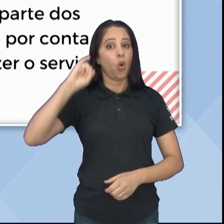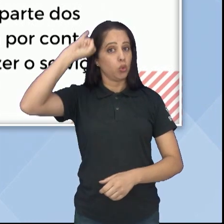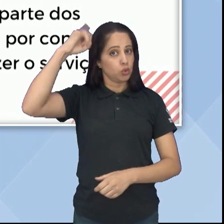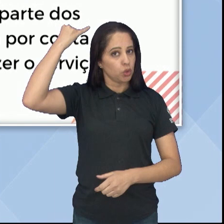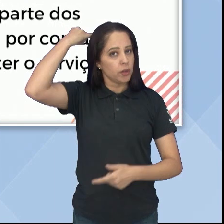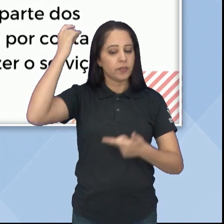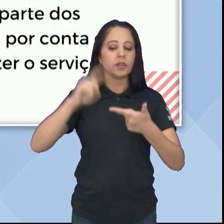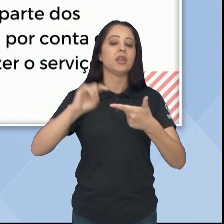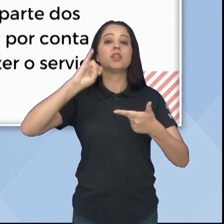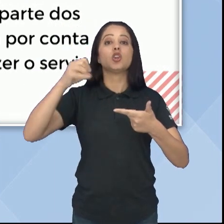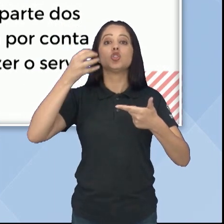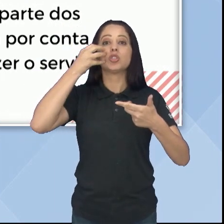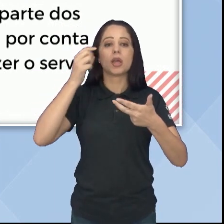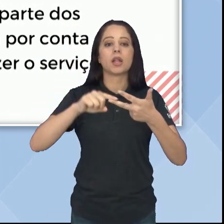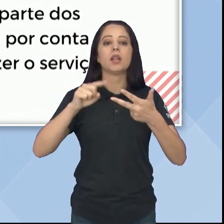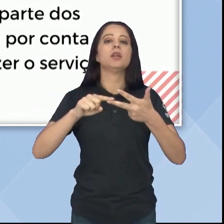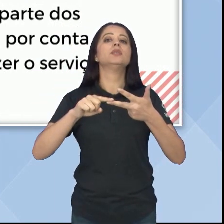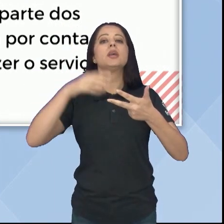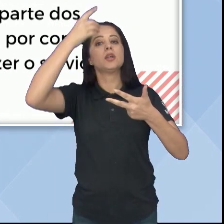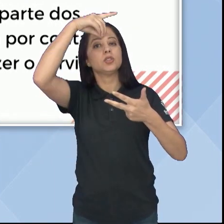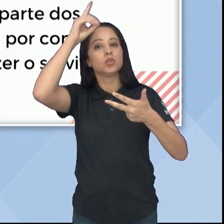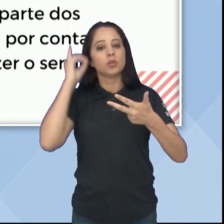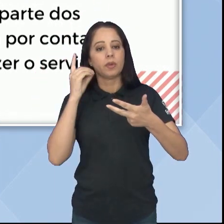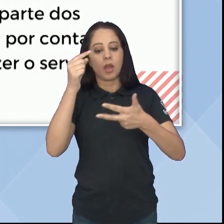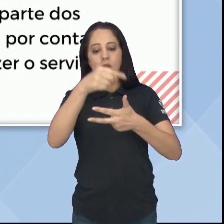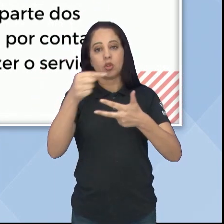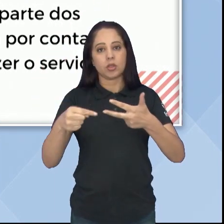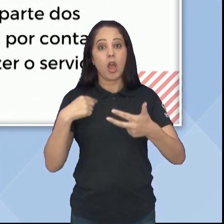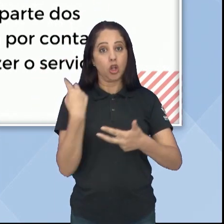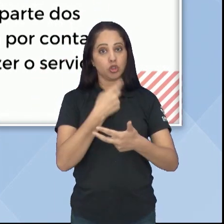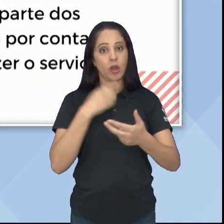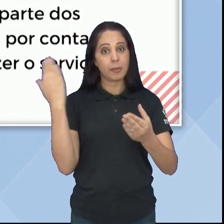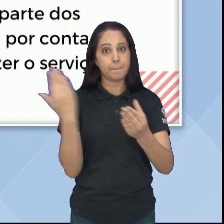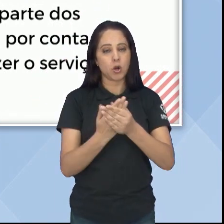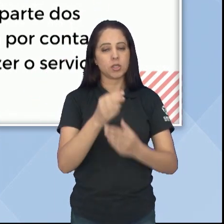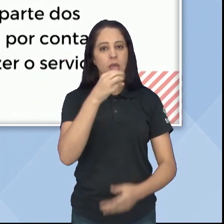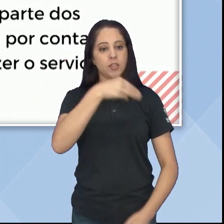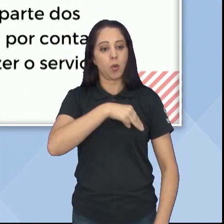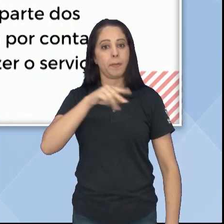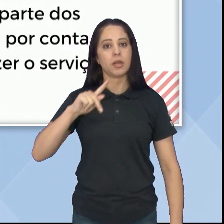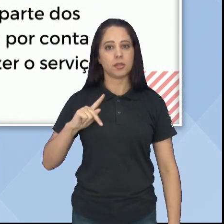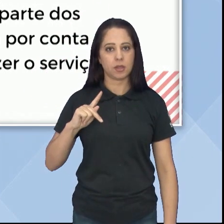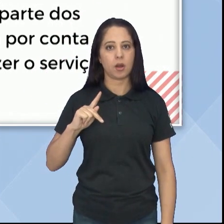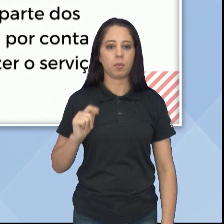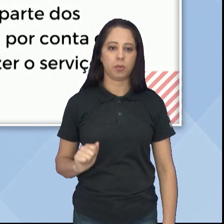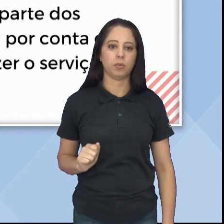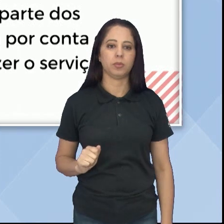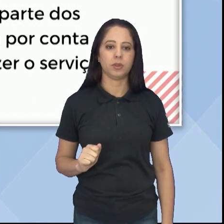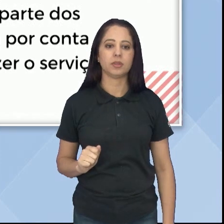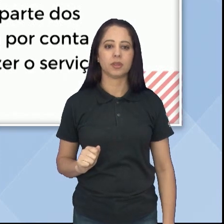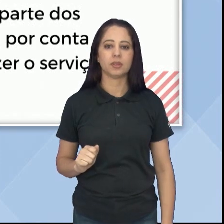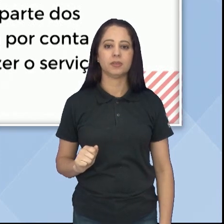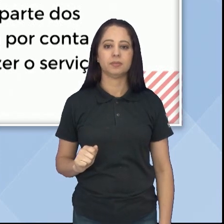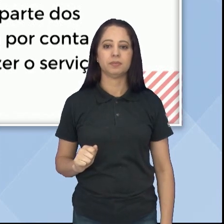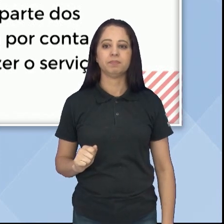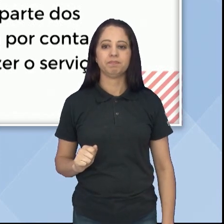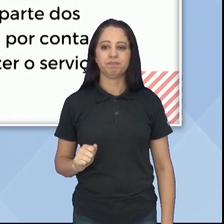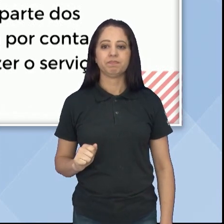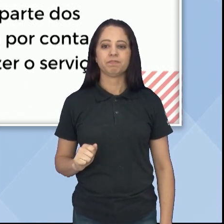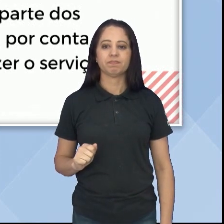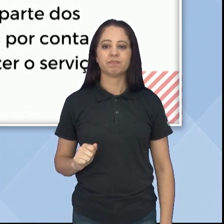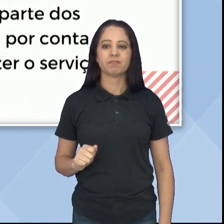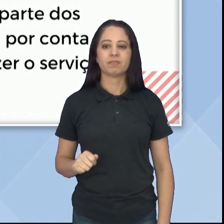Cláudio, que ontem fizemos uma representação no Ministério Público, pessoalmente, é a redução